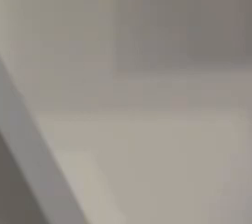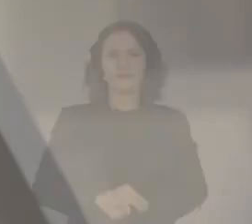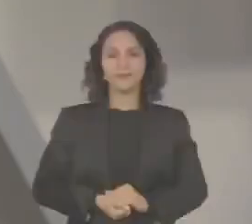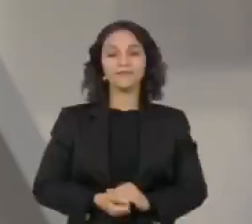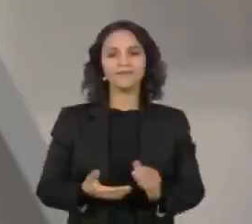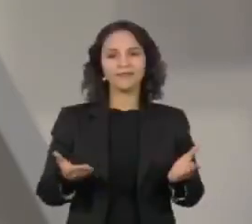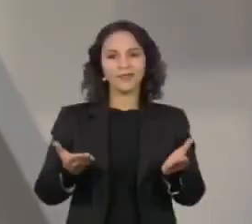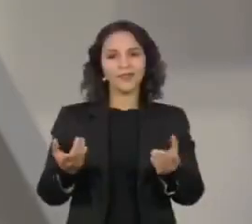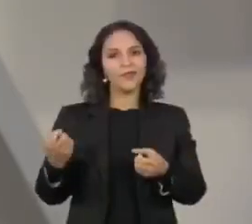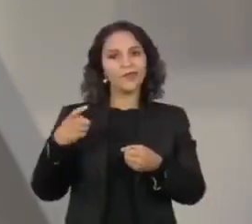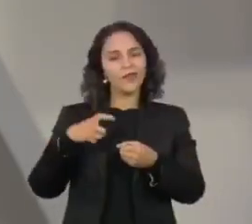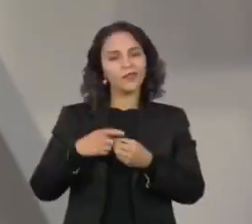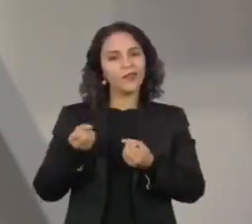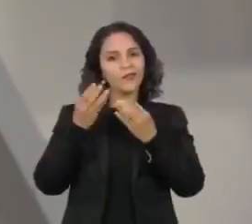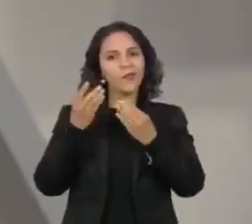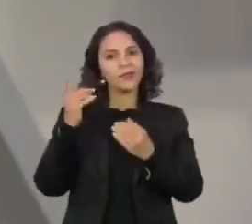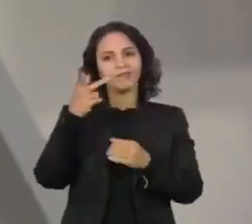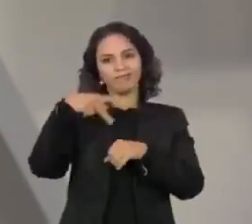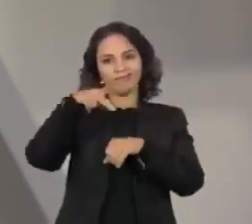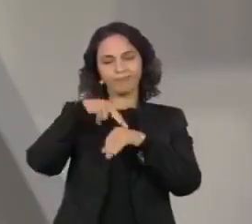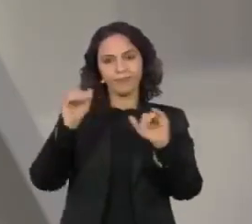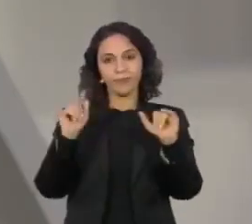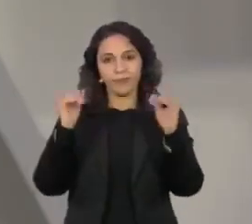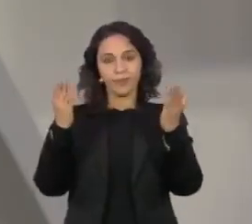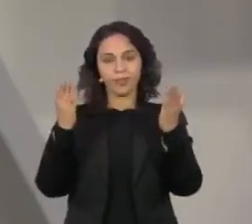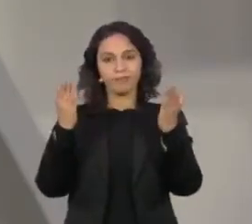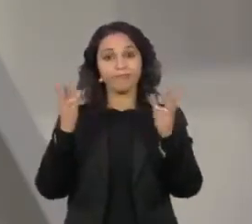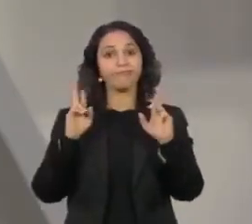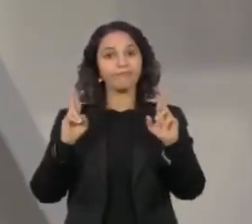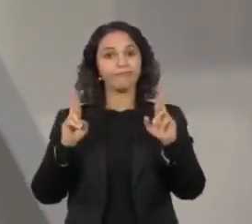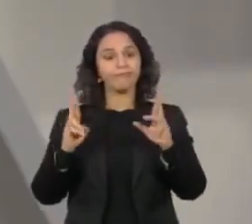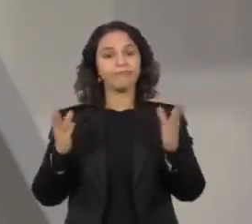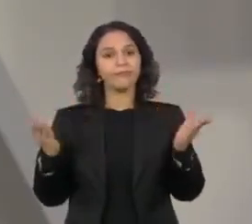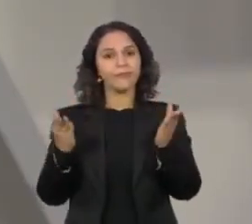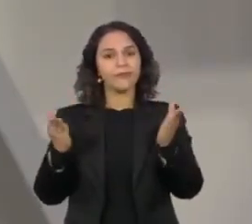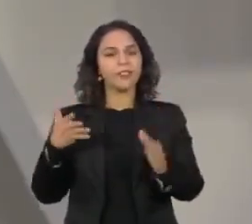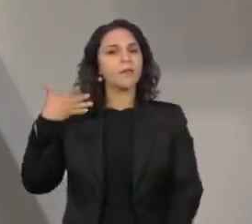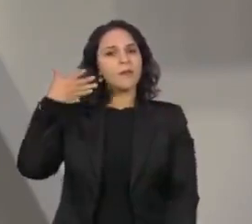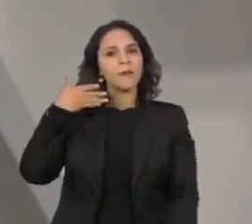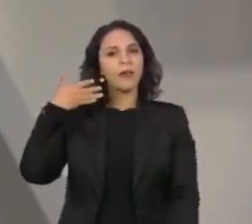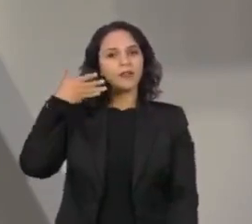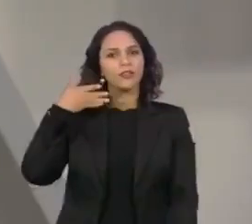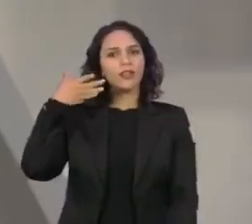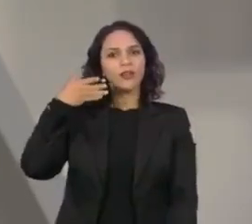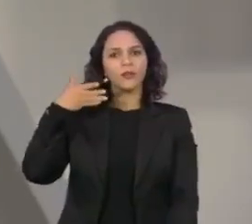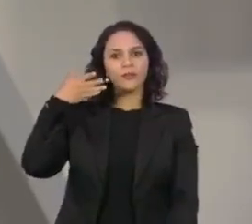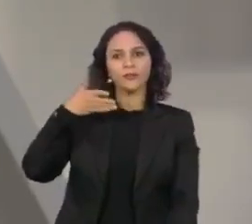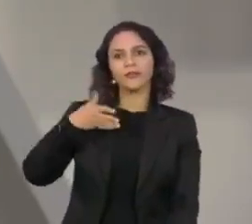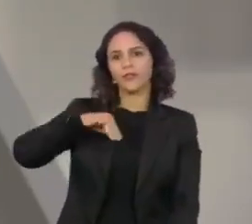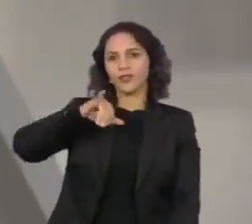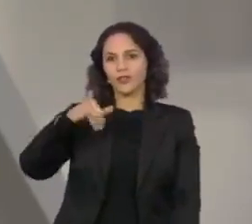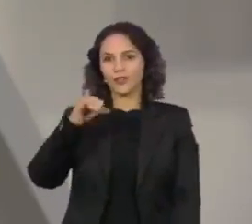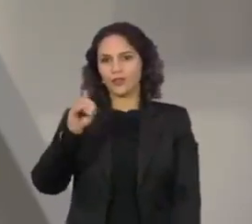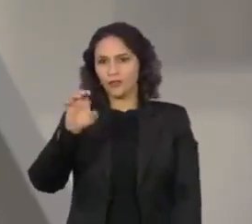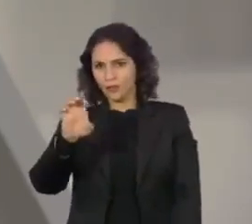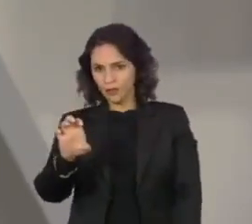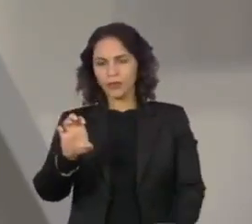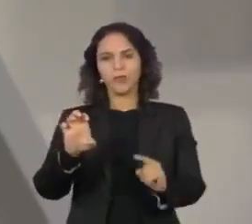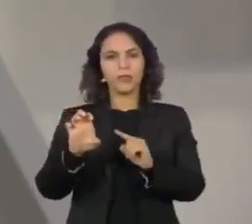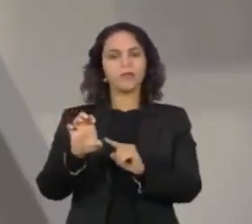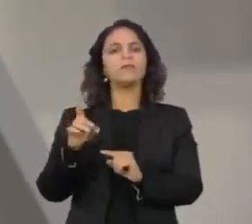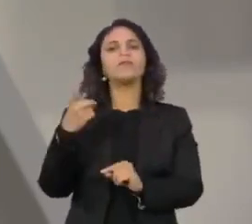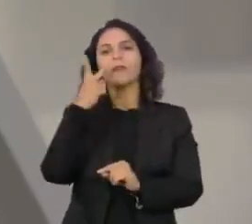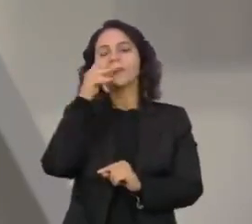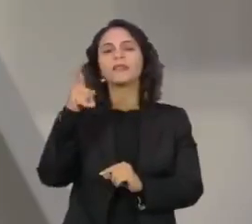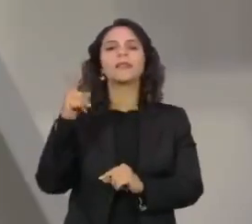tu tem que voltar para notícias internacionais expectativa hoje para o discurso do presidente norte-americano Joe biden depois da